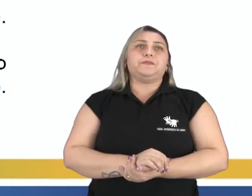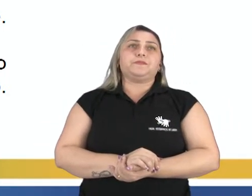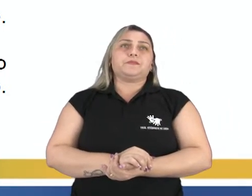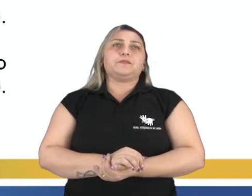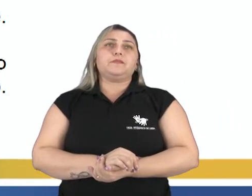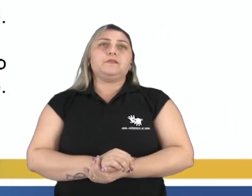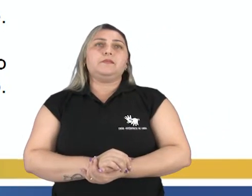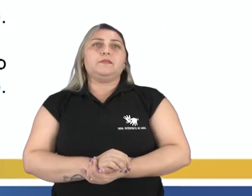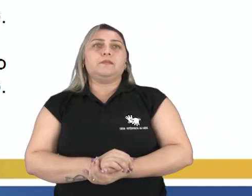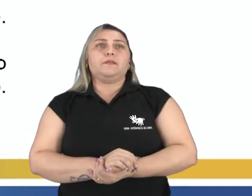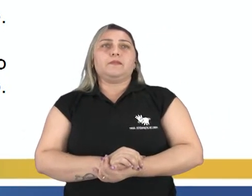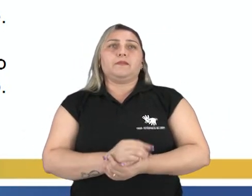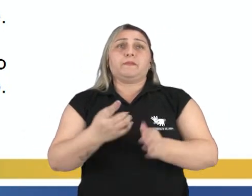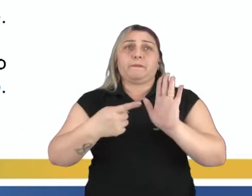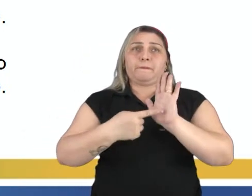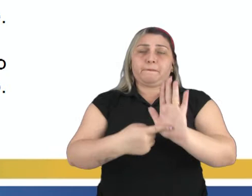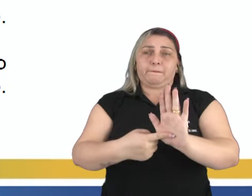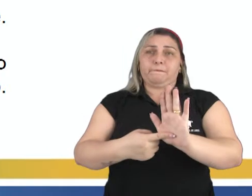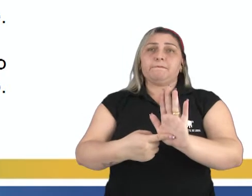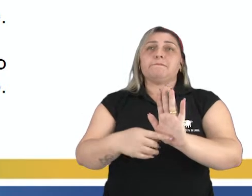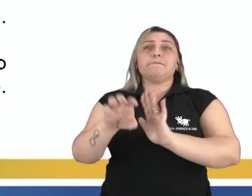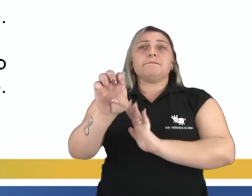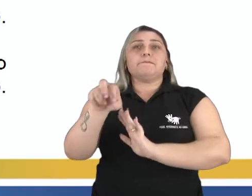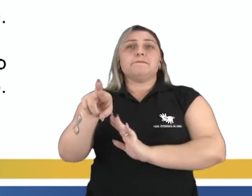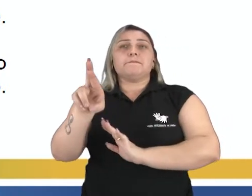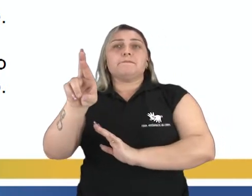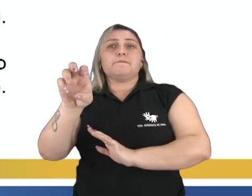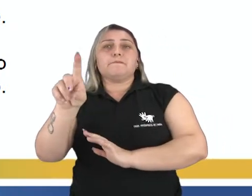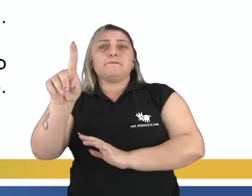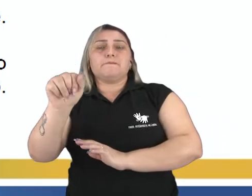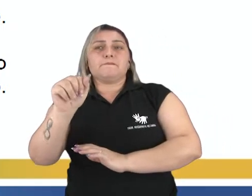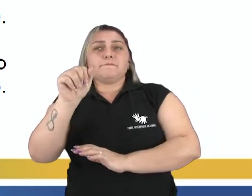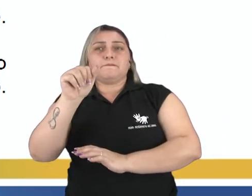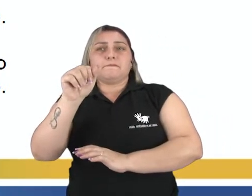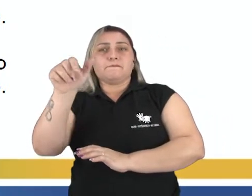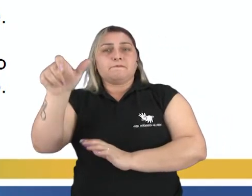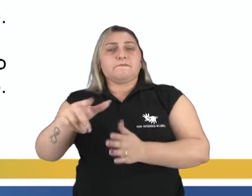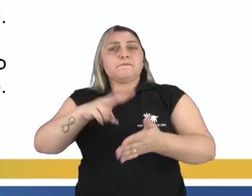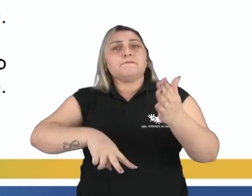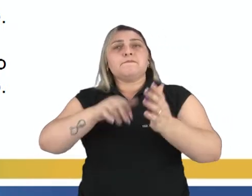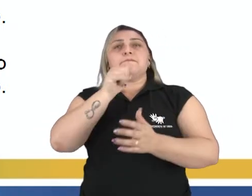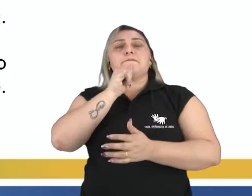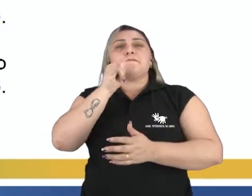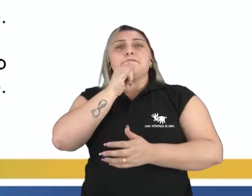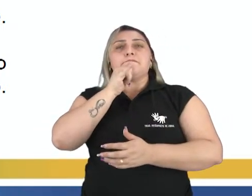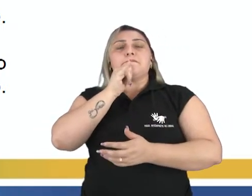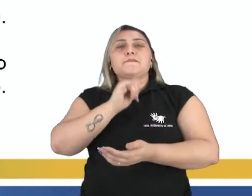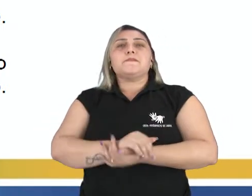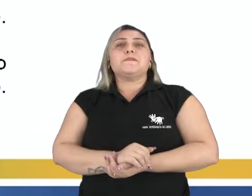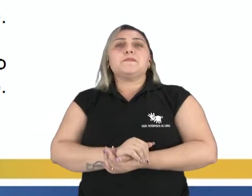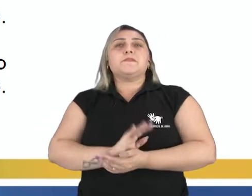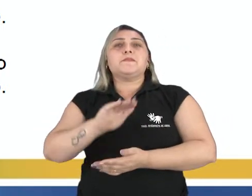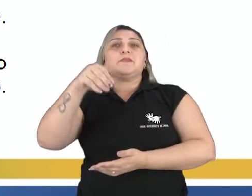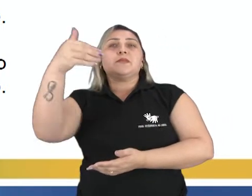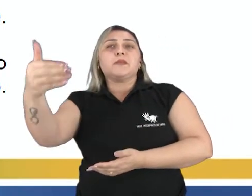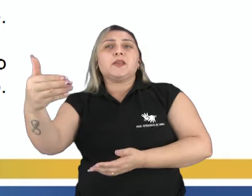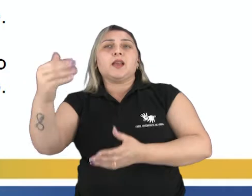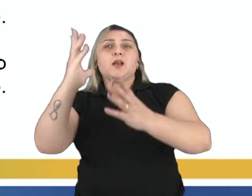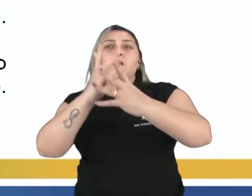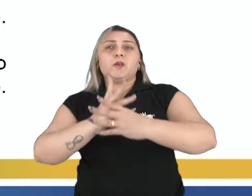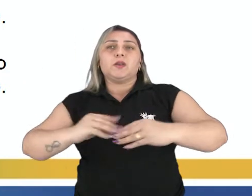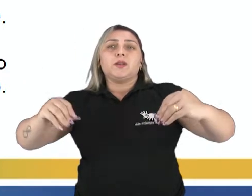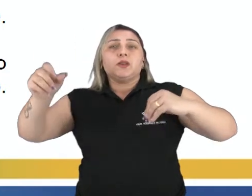aí apresenta o enredo dela para o leitor Tá bom por exemplo um dia Ela